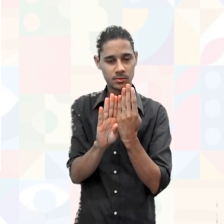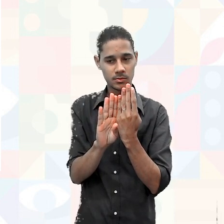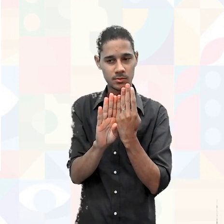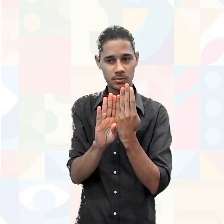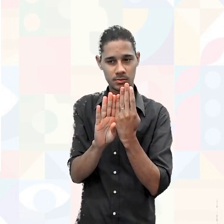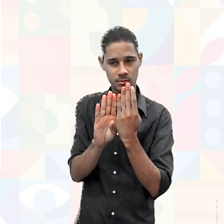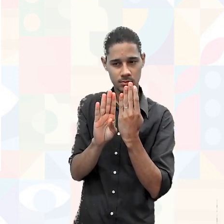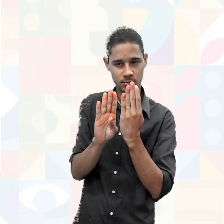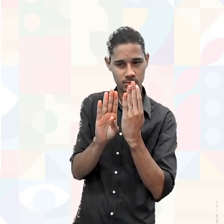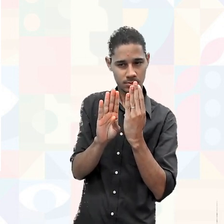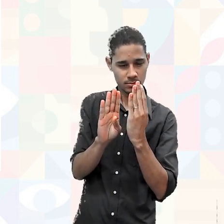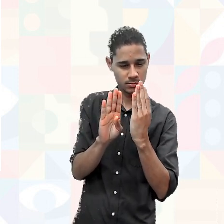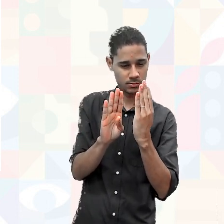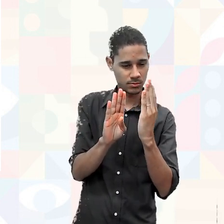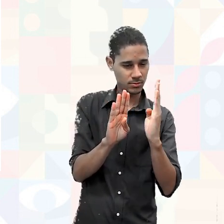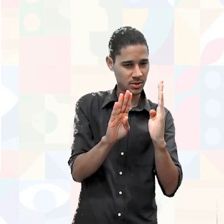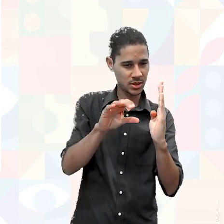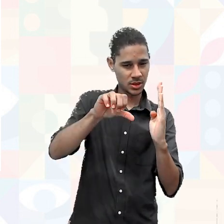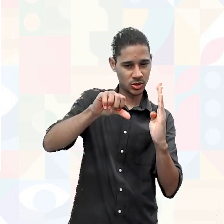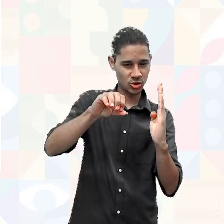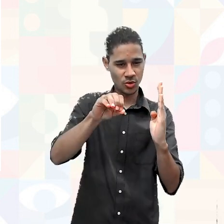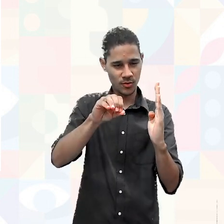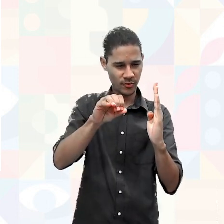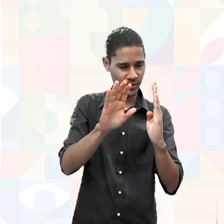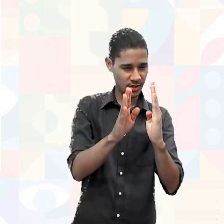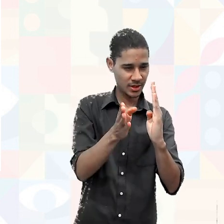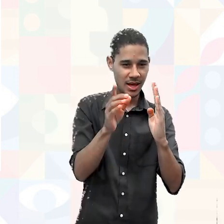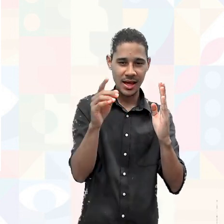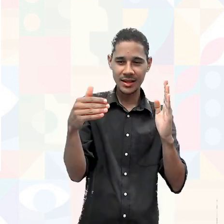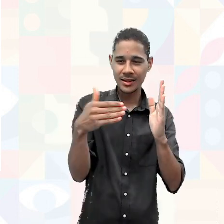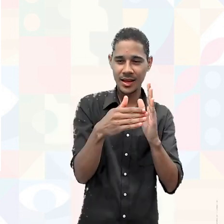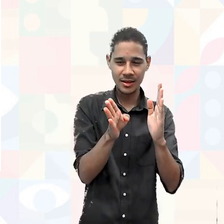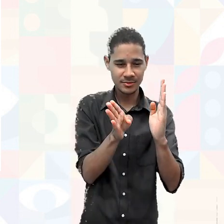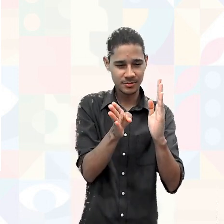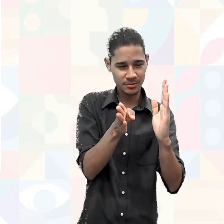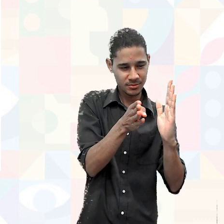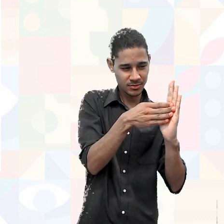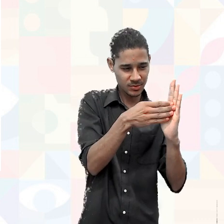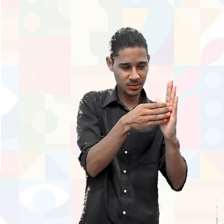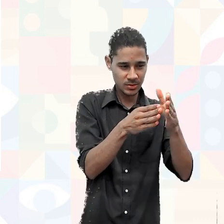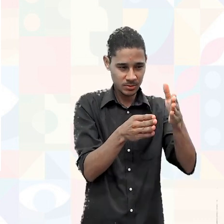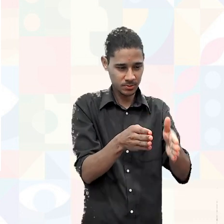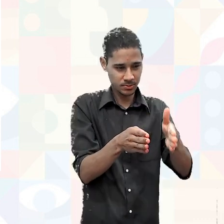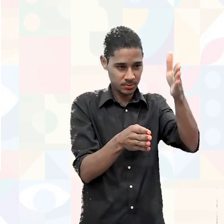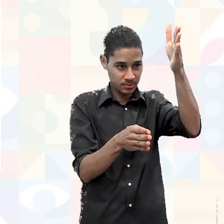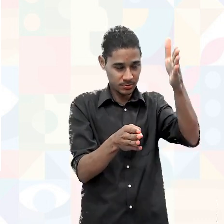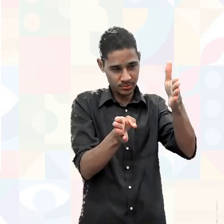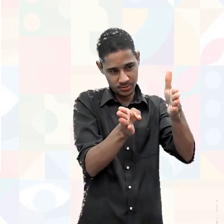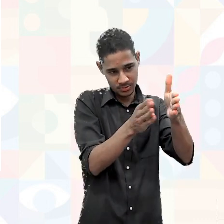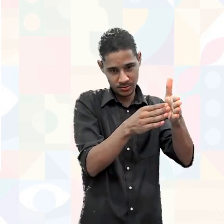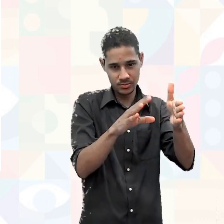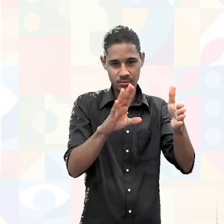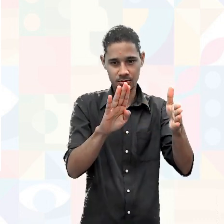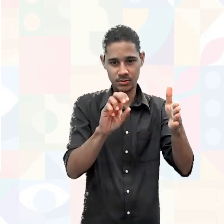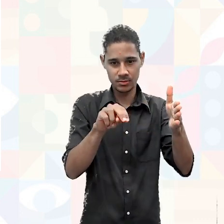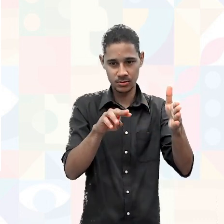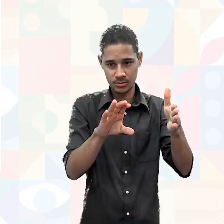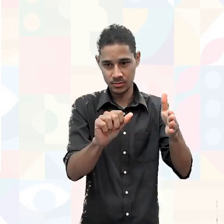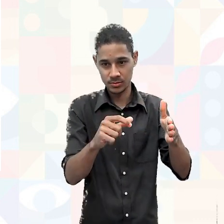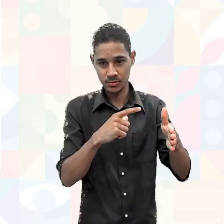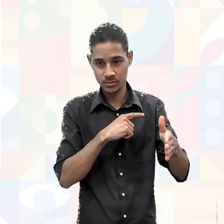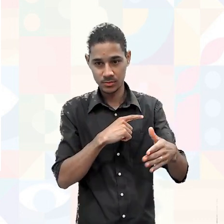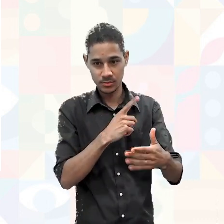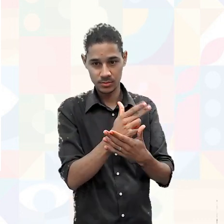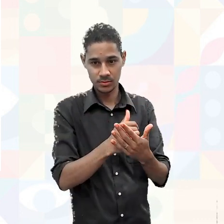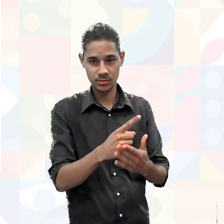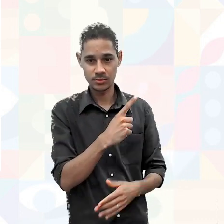girar um pouco mais do que 90 até topar na parede próxima a essa chamada boneca, que é o que a gente pode ver ali muito claramente no